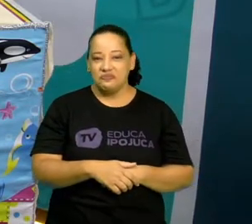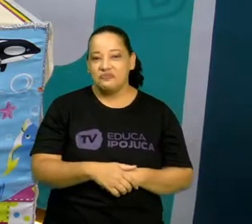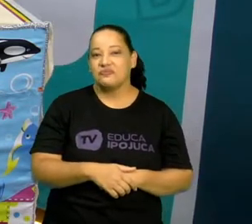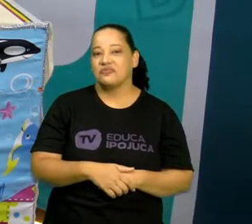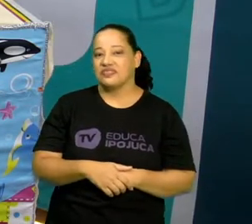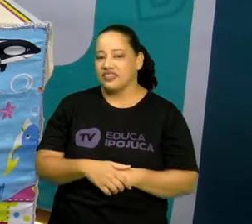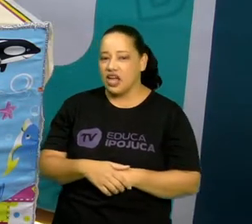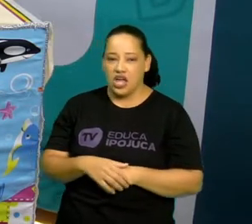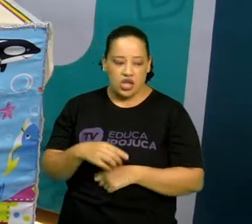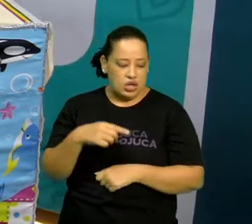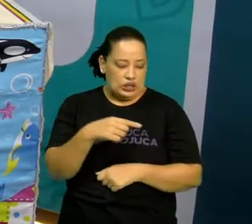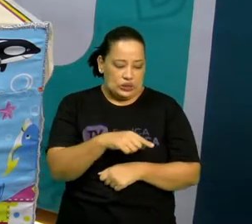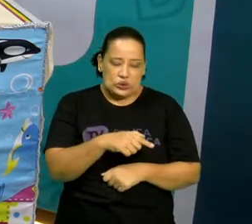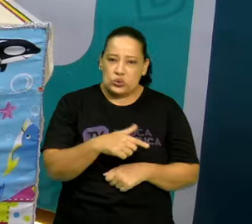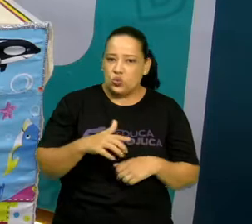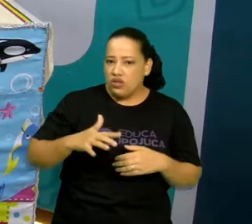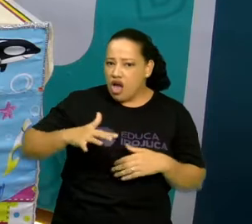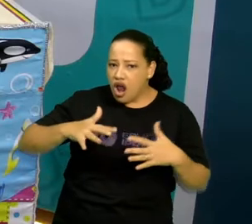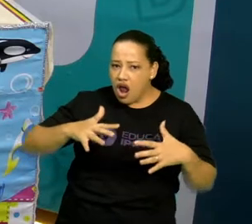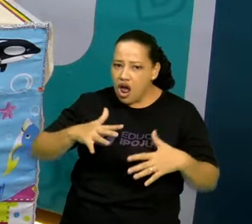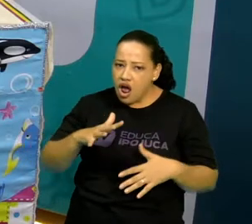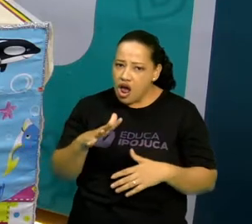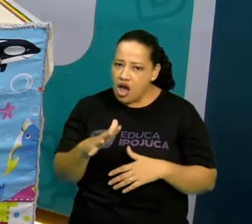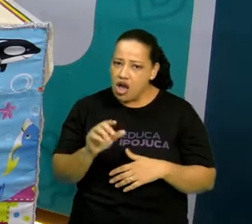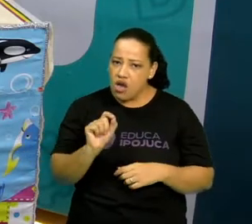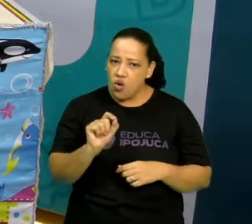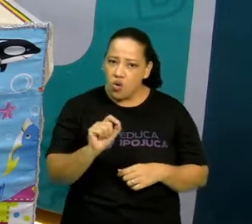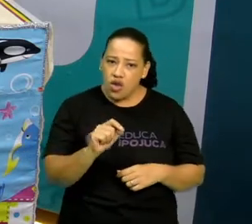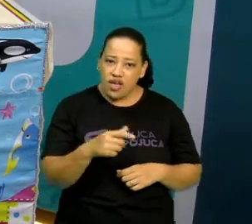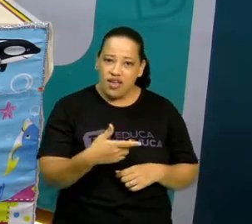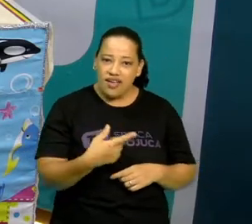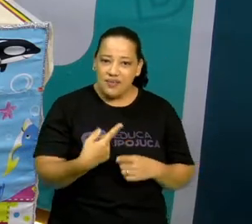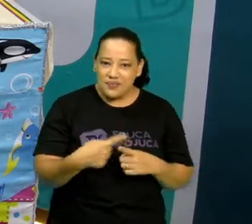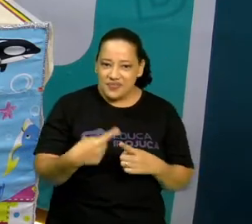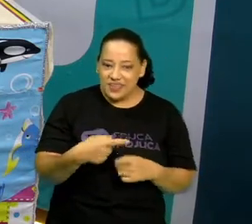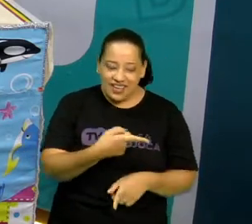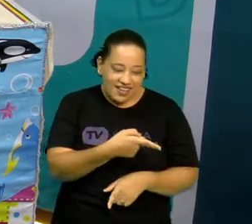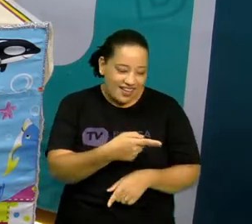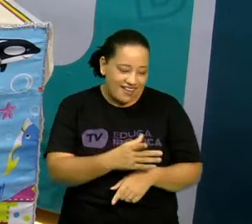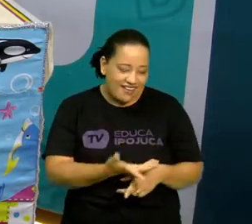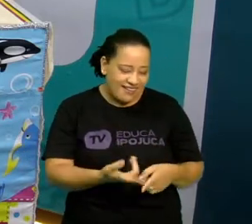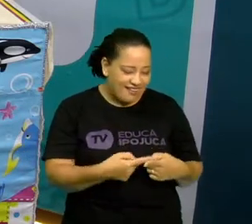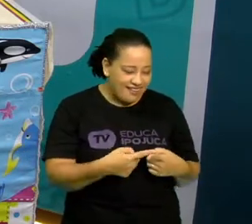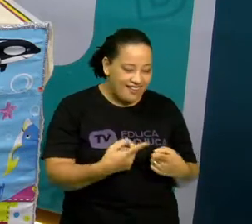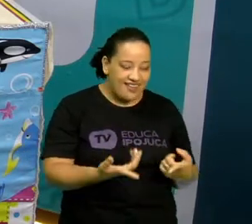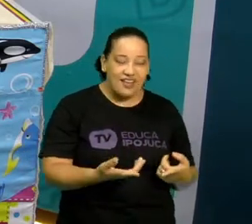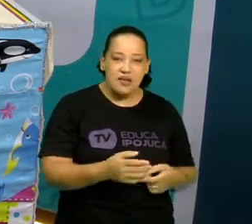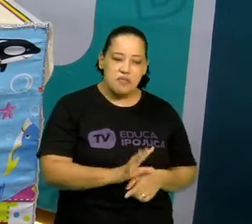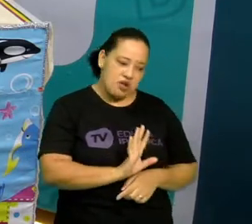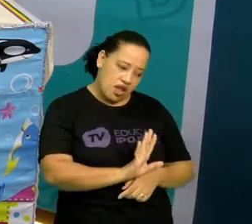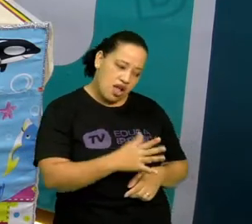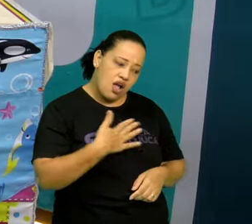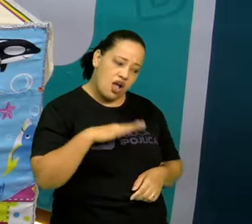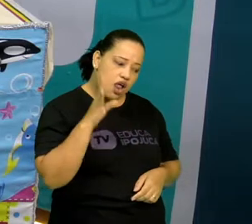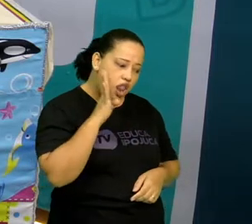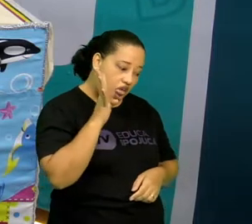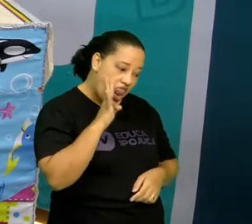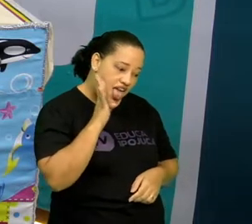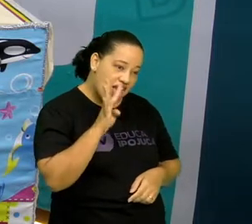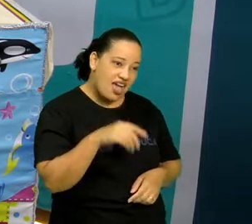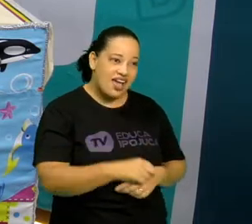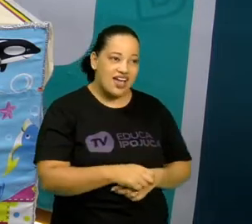Tu tá o quê? Tremendo, Leiturinha? Eu não tô nem aí pra esse rato. Ah, mas esse aqui vai ser bem legal. Eu tô assim, ó.